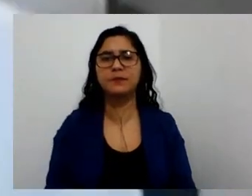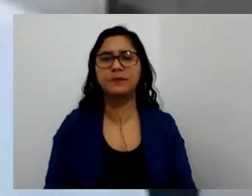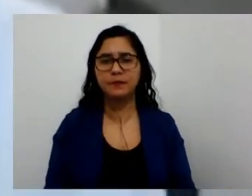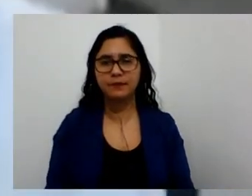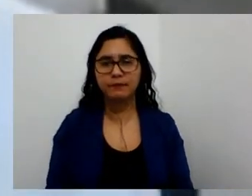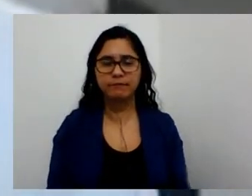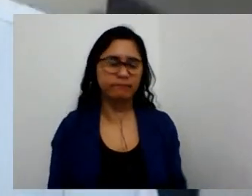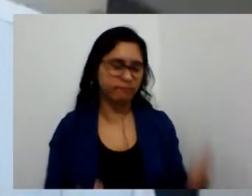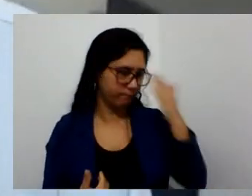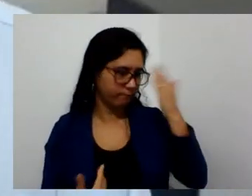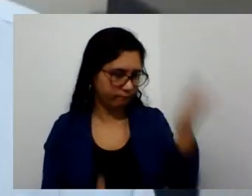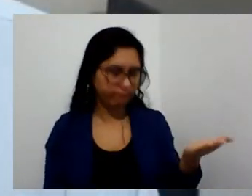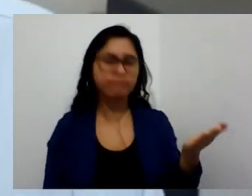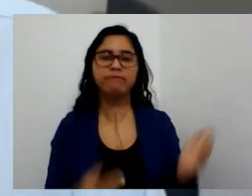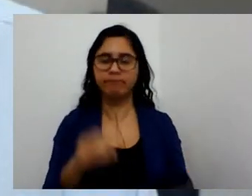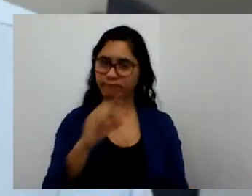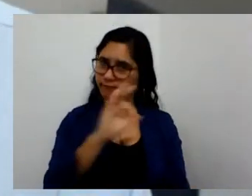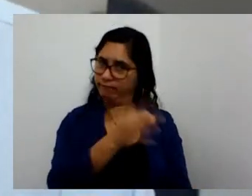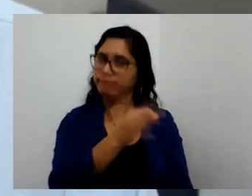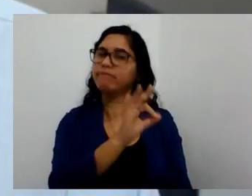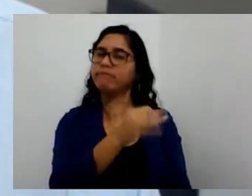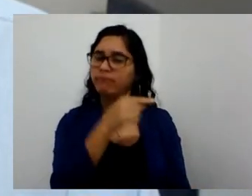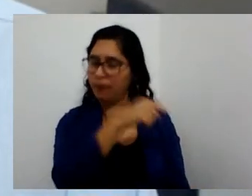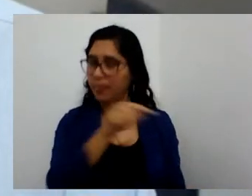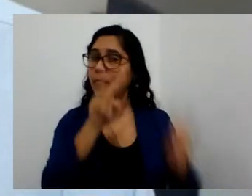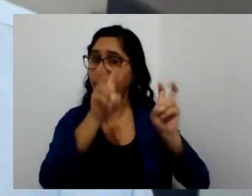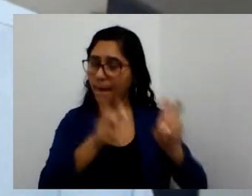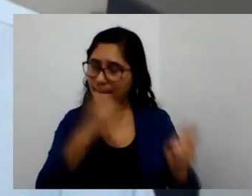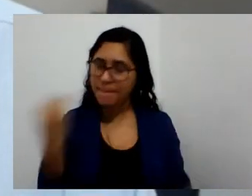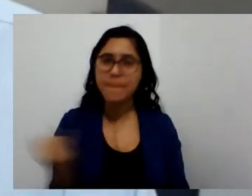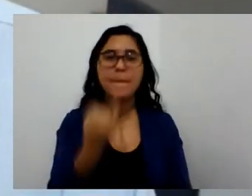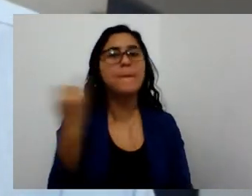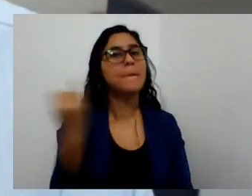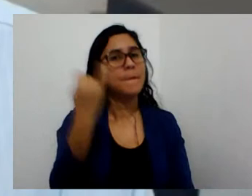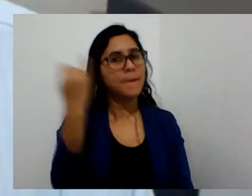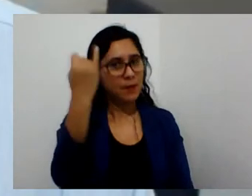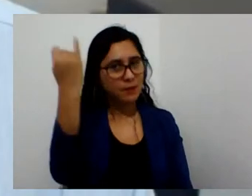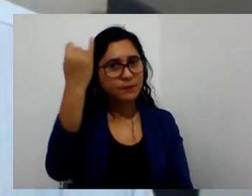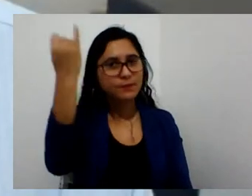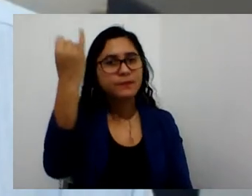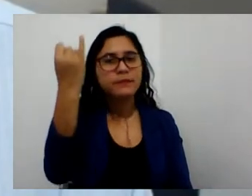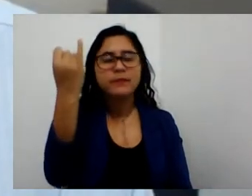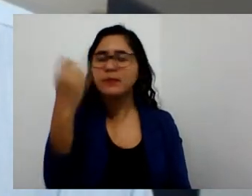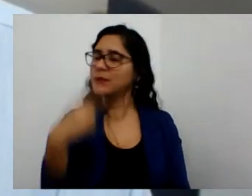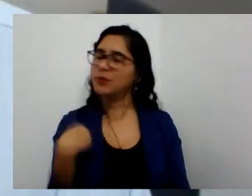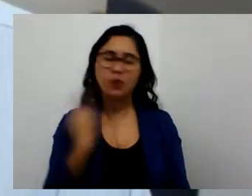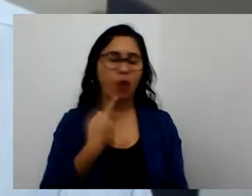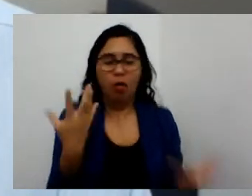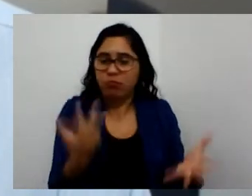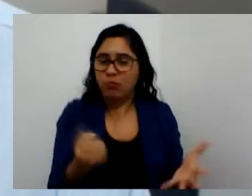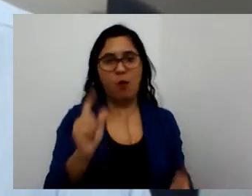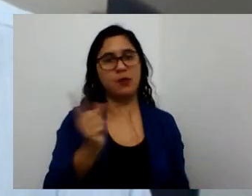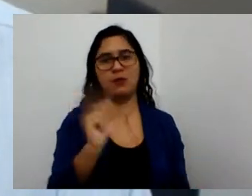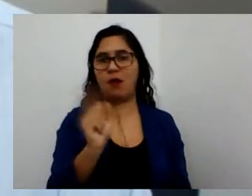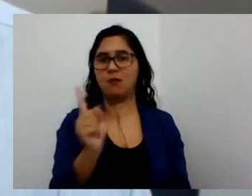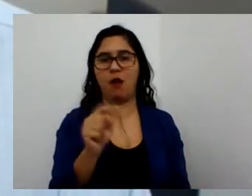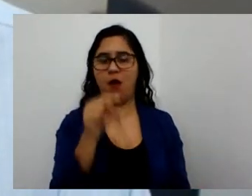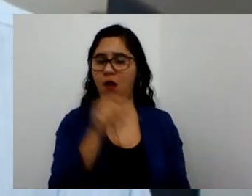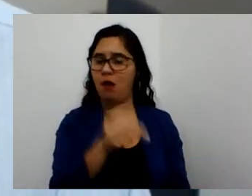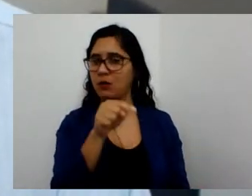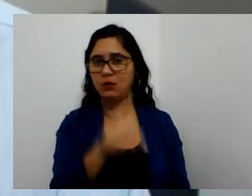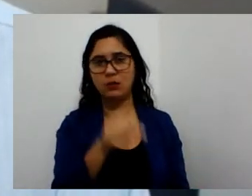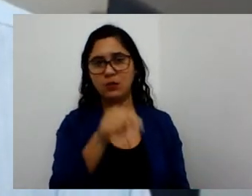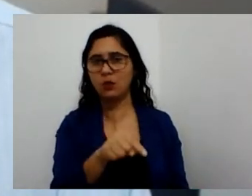Obrigado, Wanda. Realmente, esse é um assunto importantíssimo e é inaceitável que isso possa acontecer em